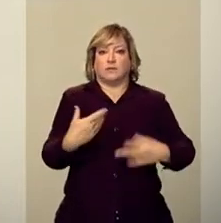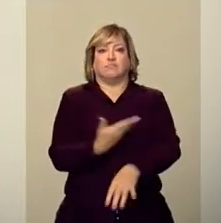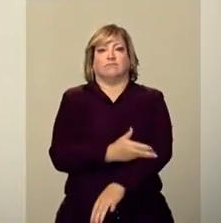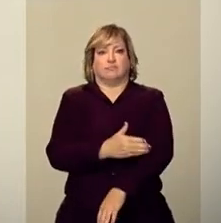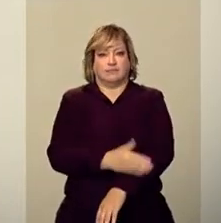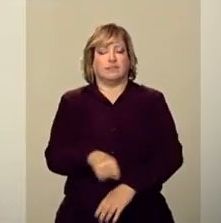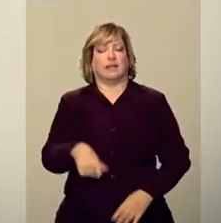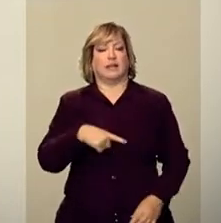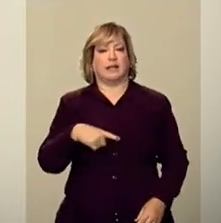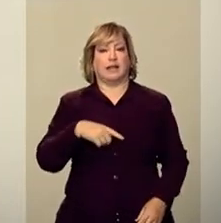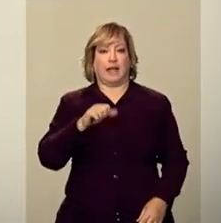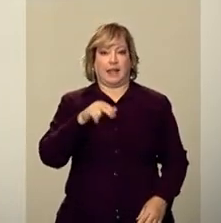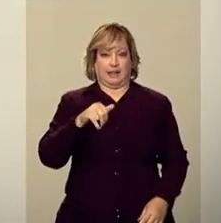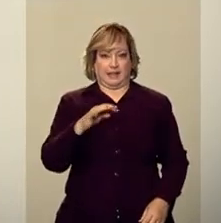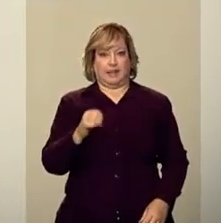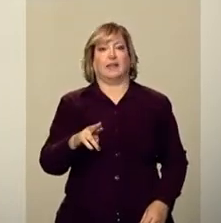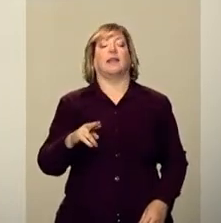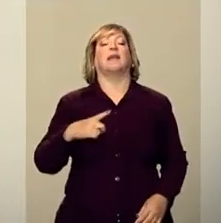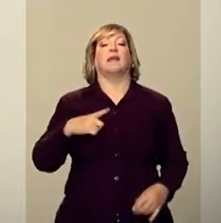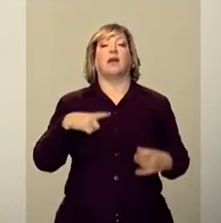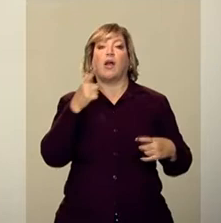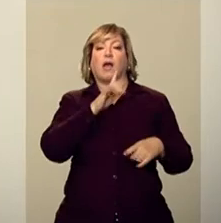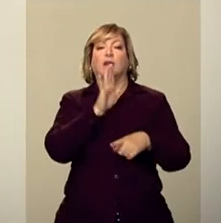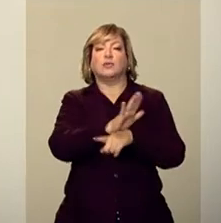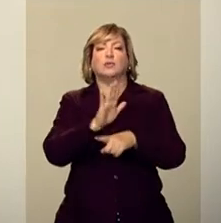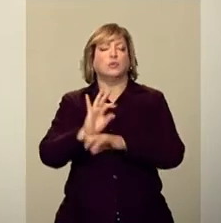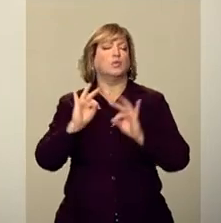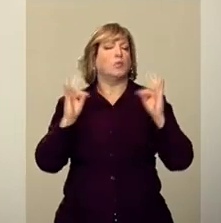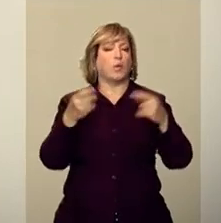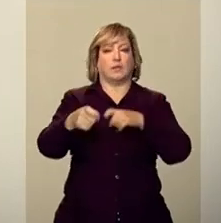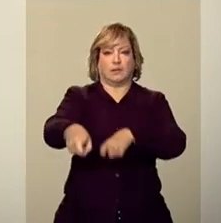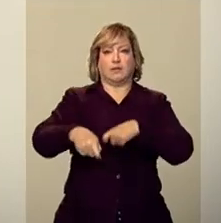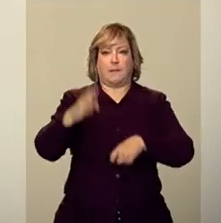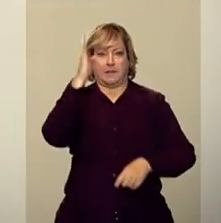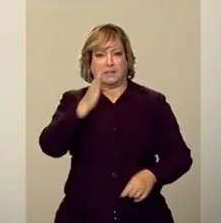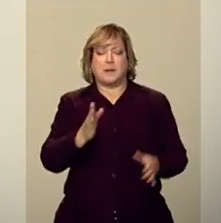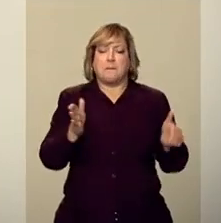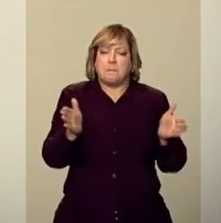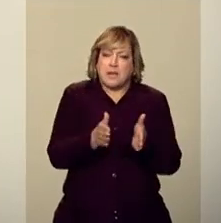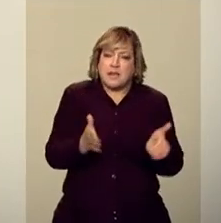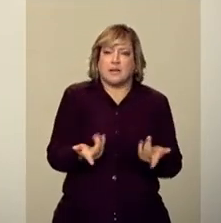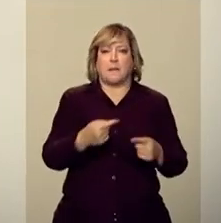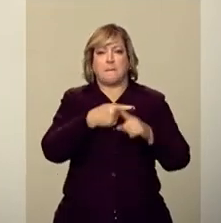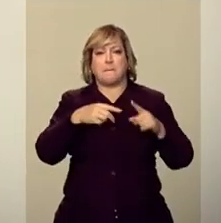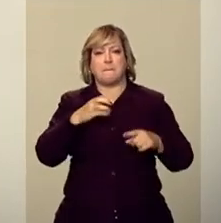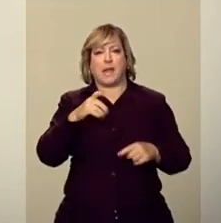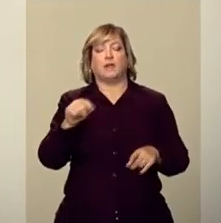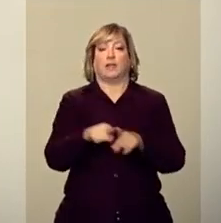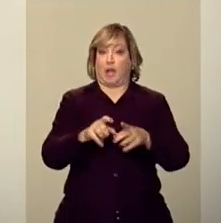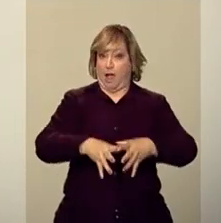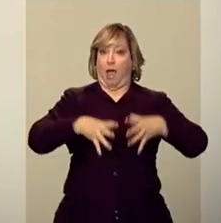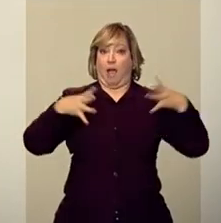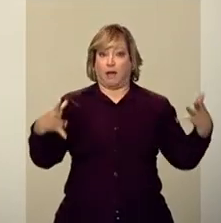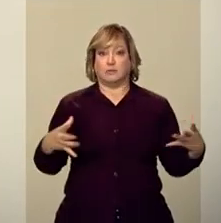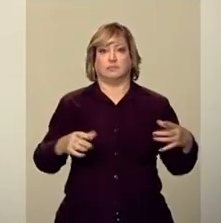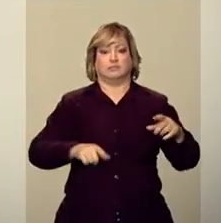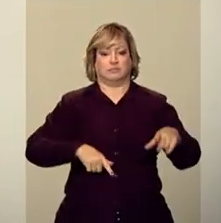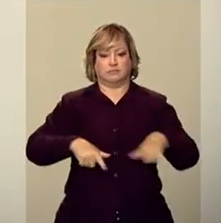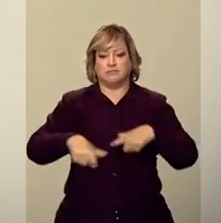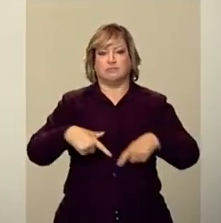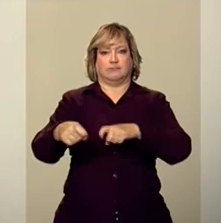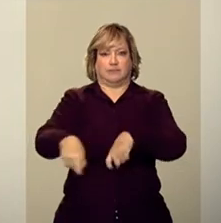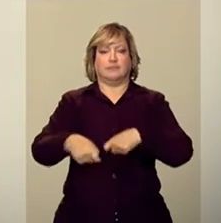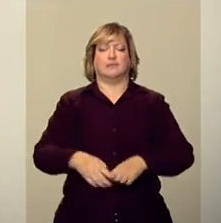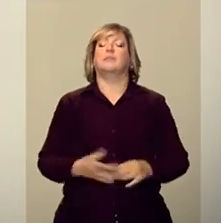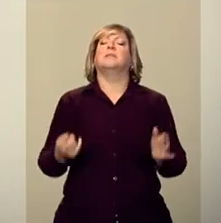a na terra vai atender a toda agricultura brasileira pequenos médios e grandes produtores por falar